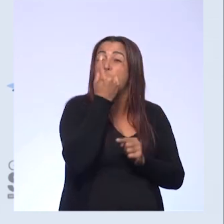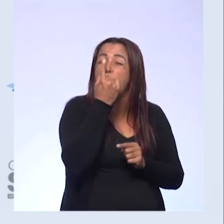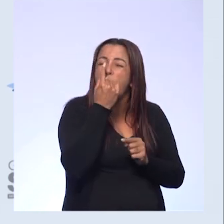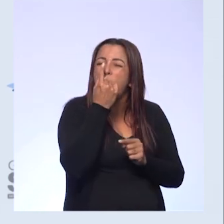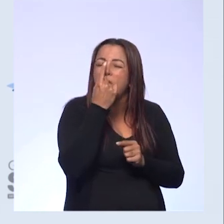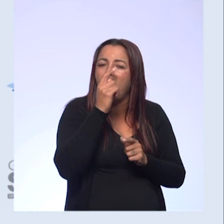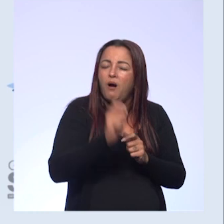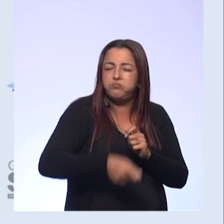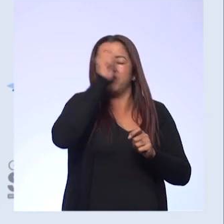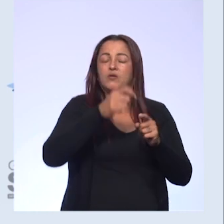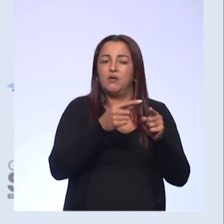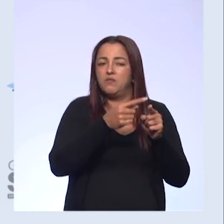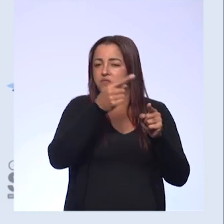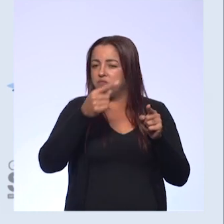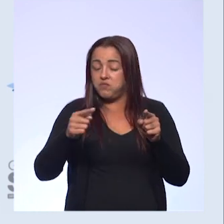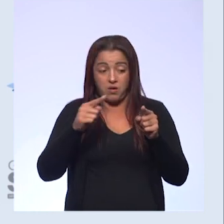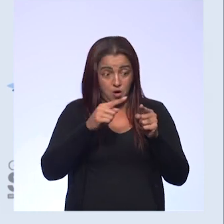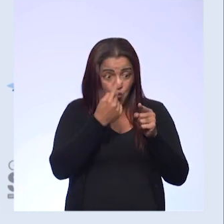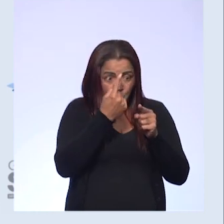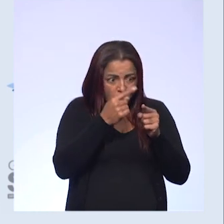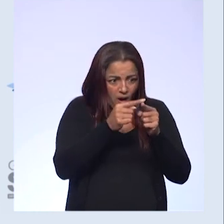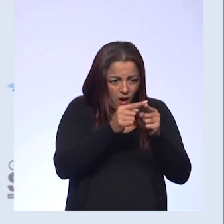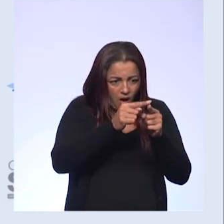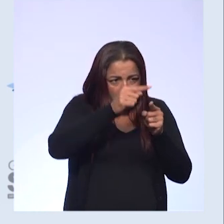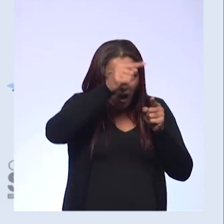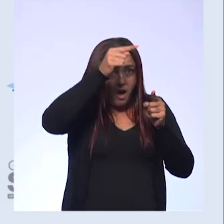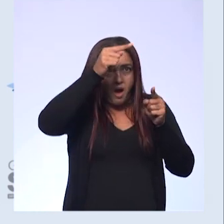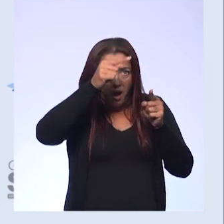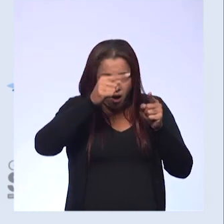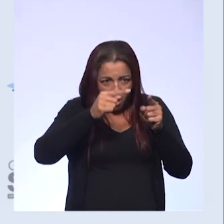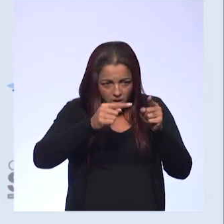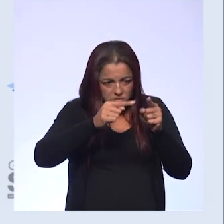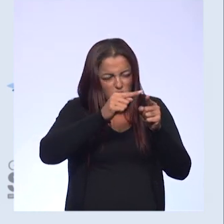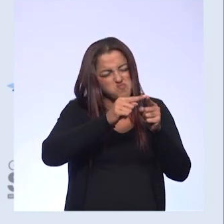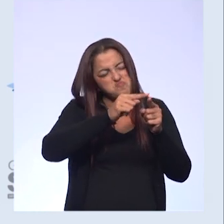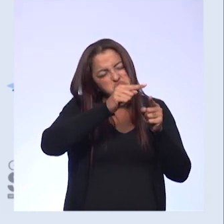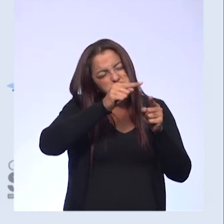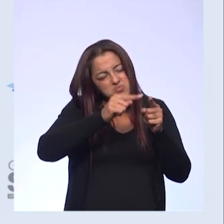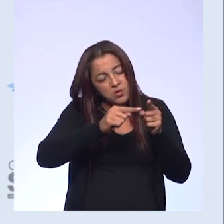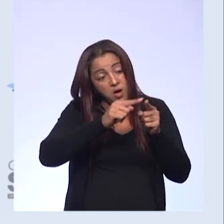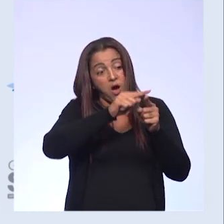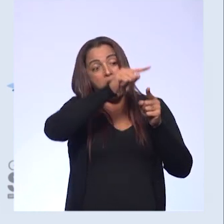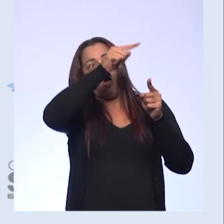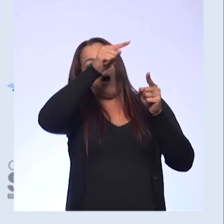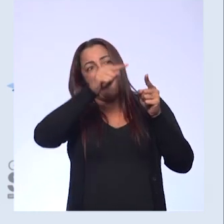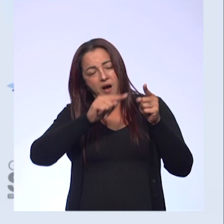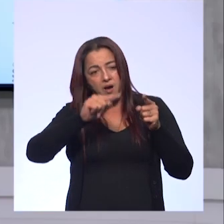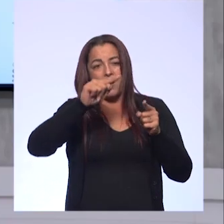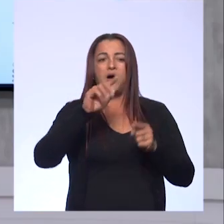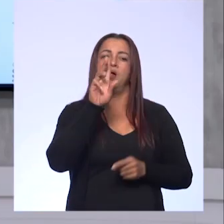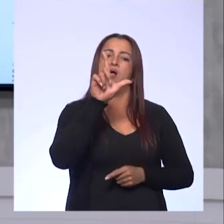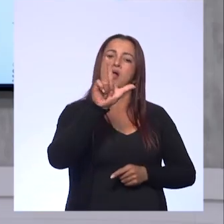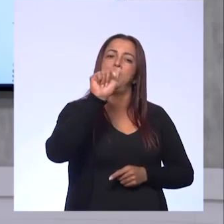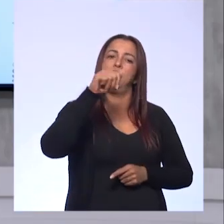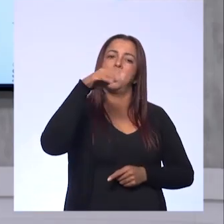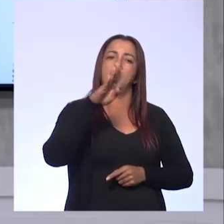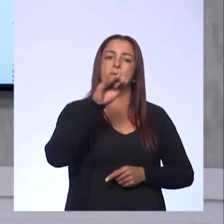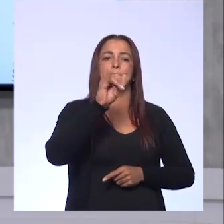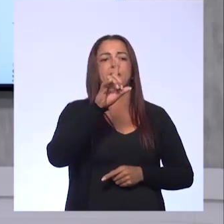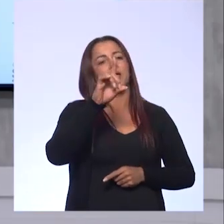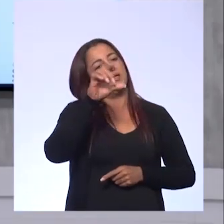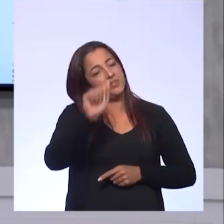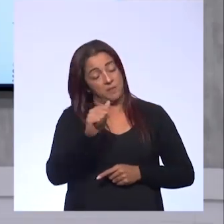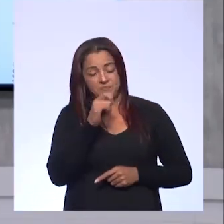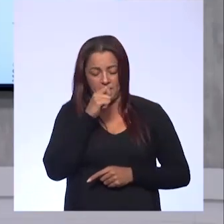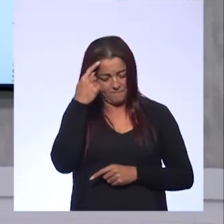vou na onda tem a pena então ela vai ter uma distância que nós vamos chamar de lambida então pela aí ó pensa comigo